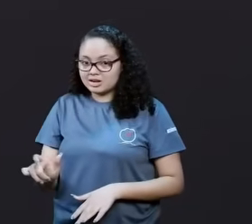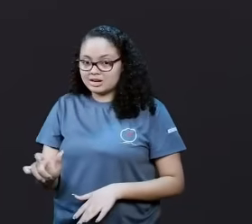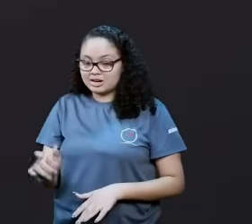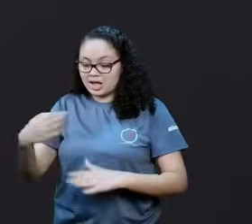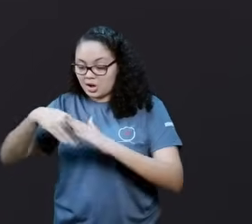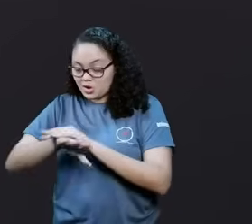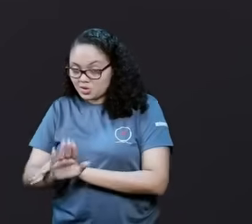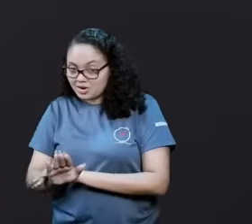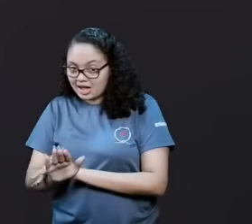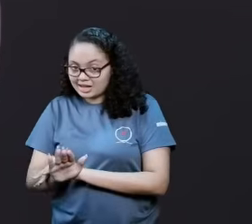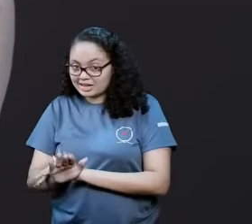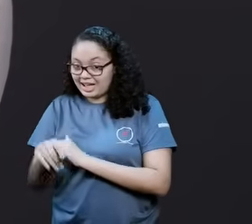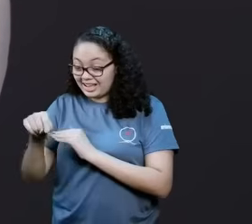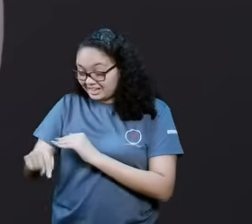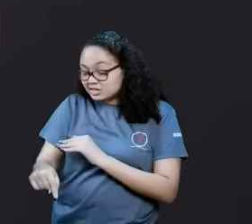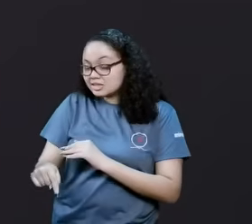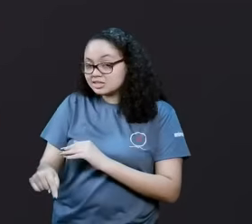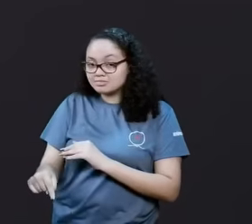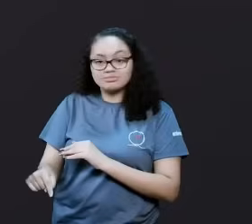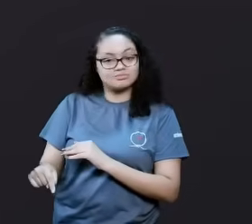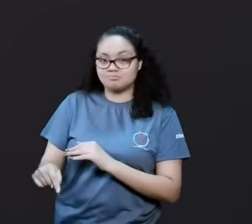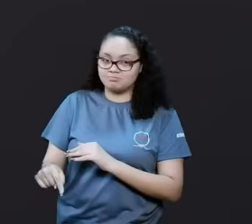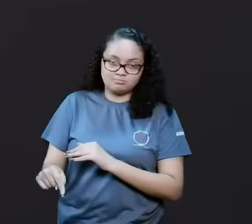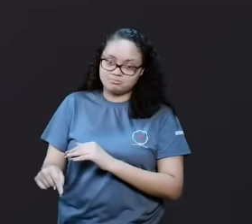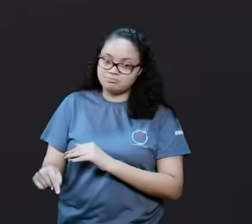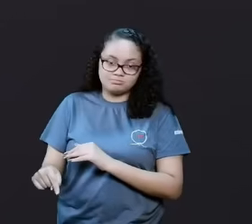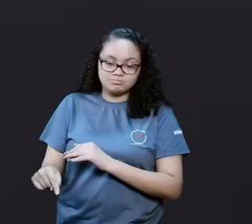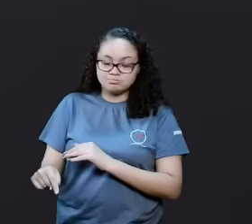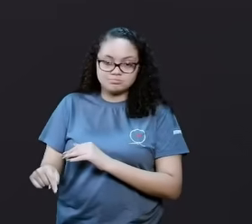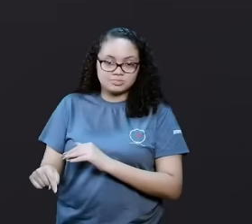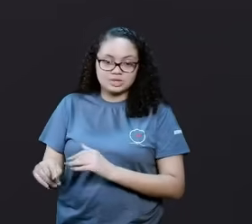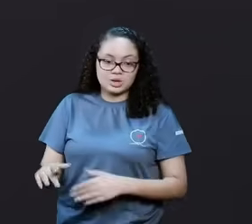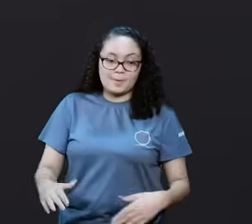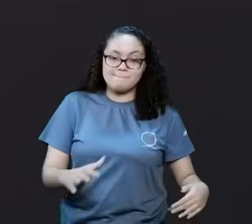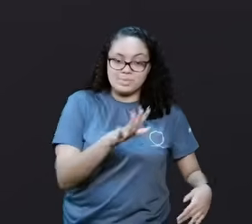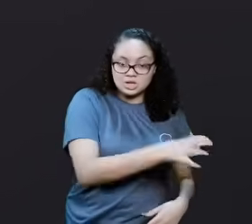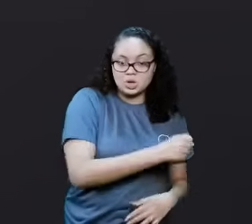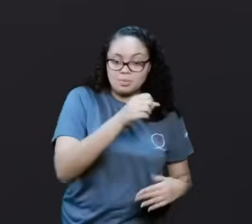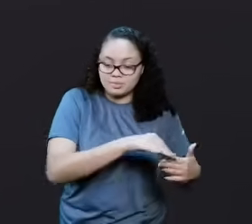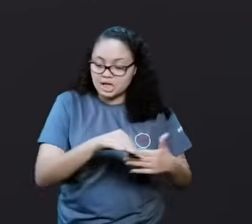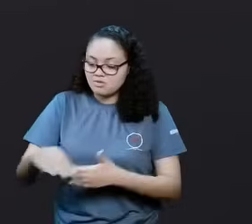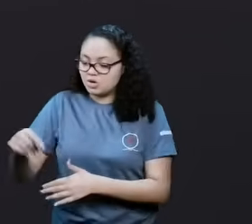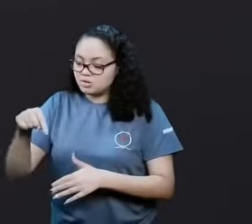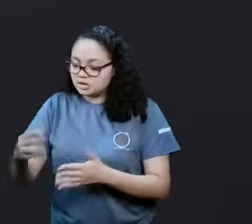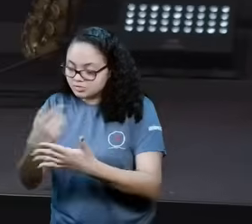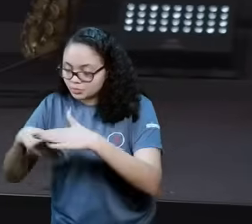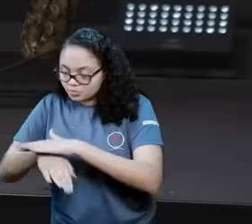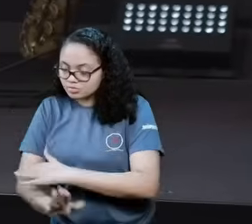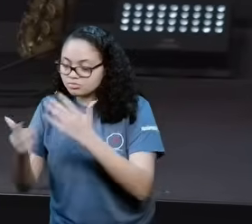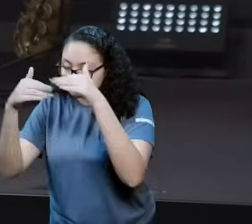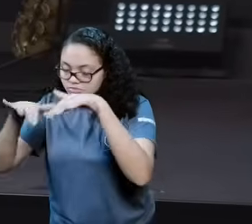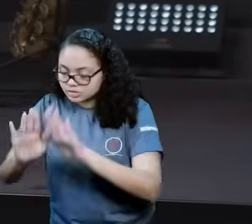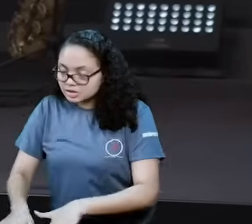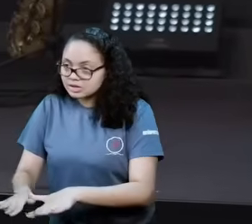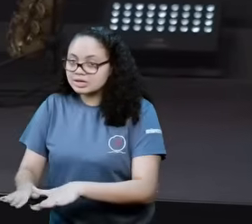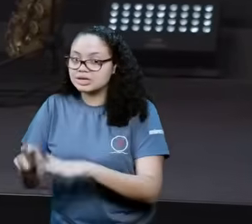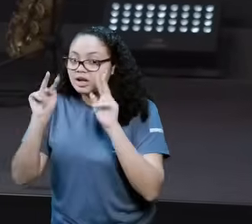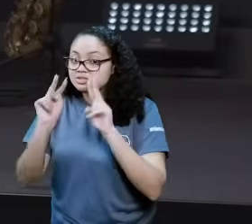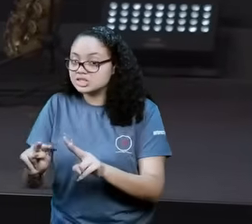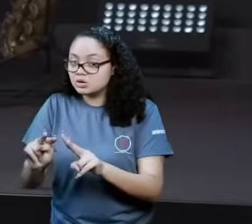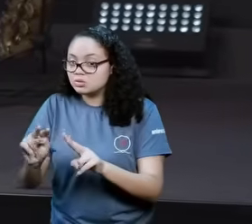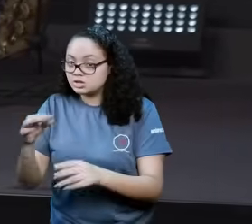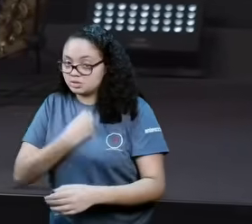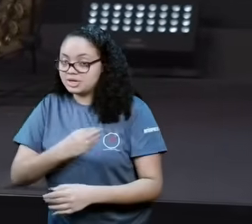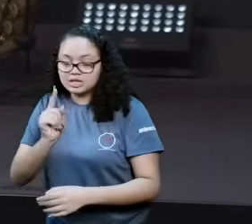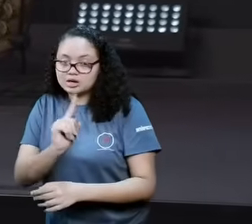ao vale a Ezequiel ali? Não, não está. Me tomou, me levou e me deixou lá. Então na visão, Deus está? Não, não